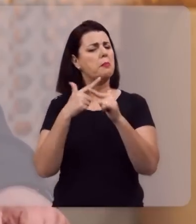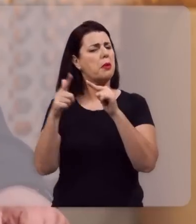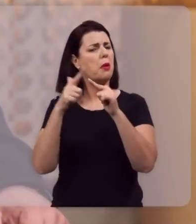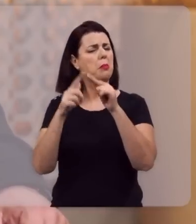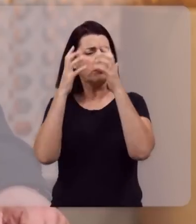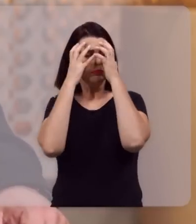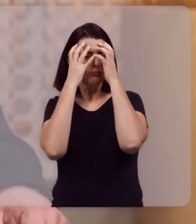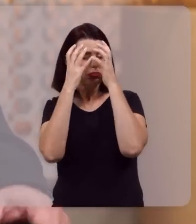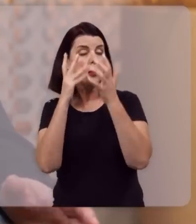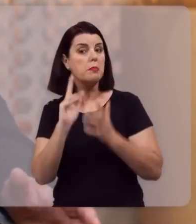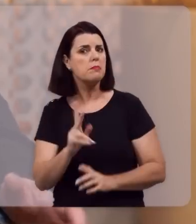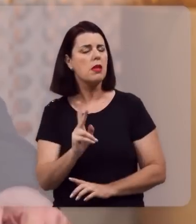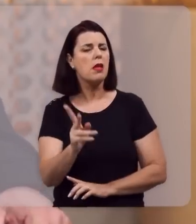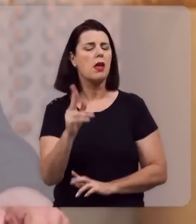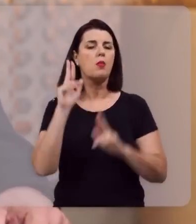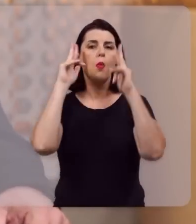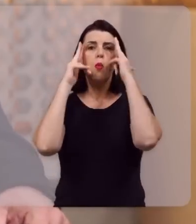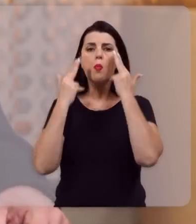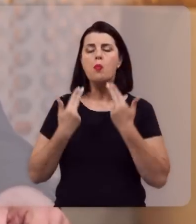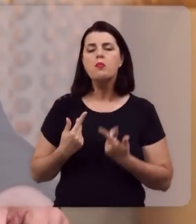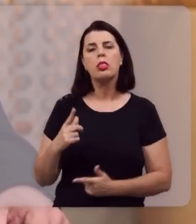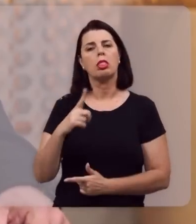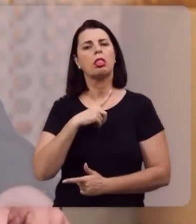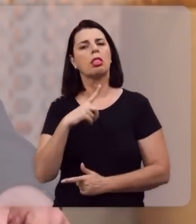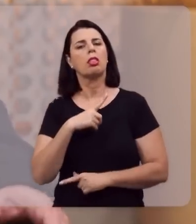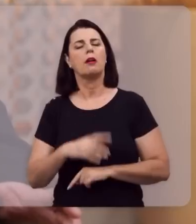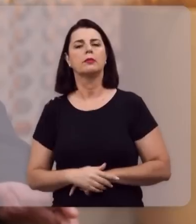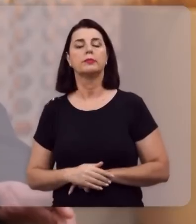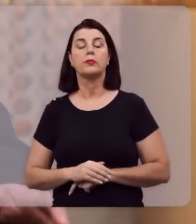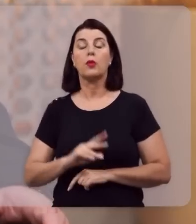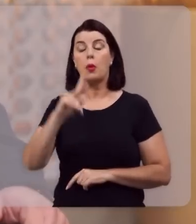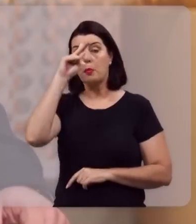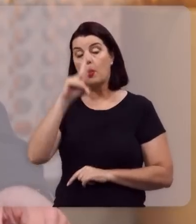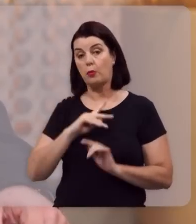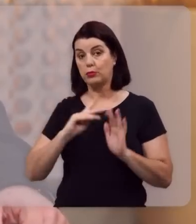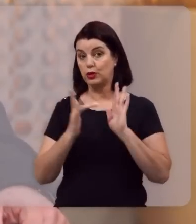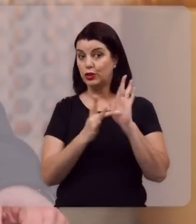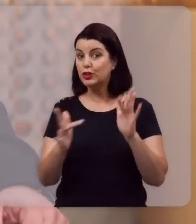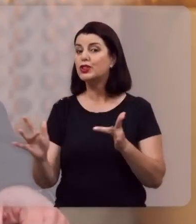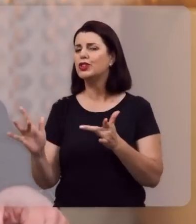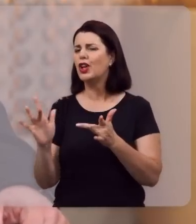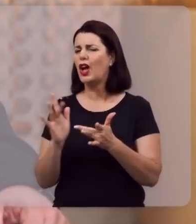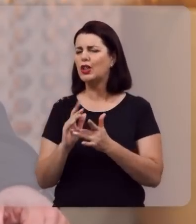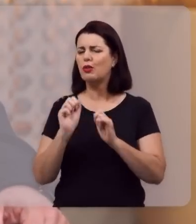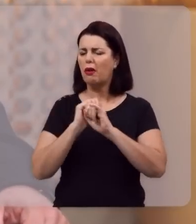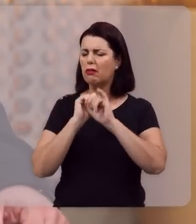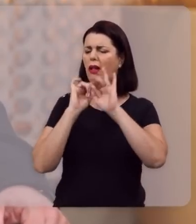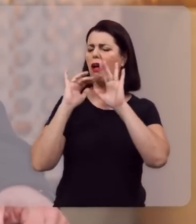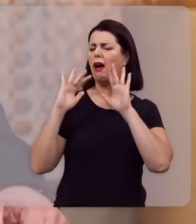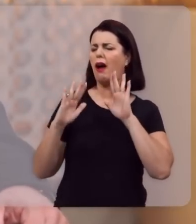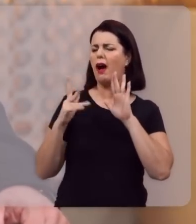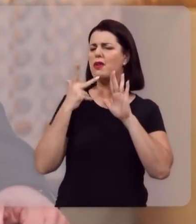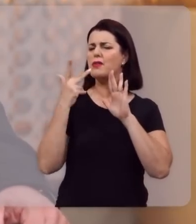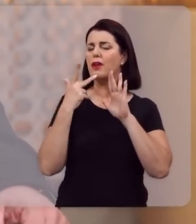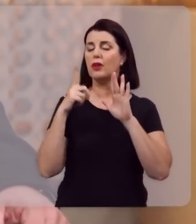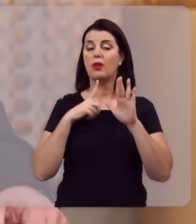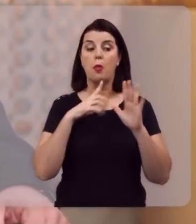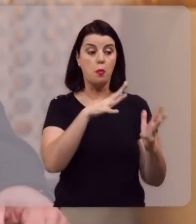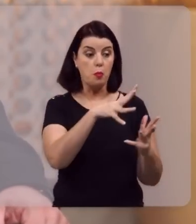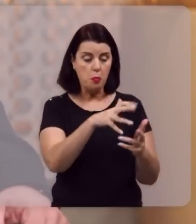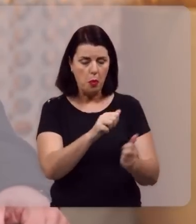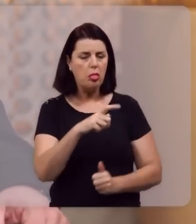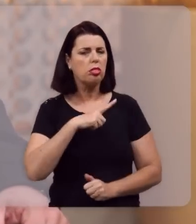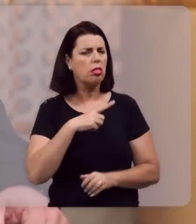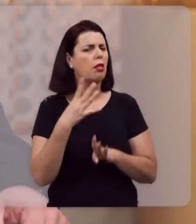turbulências normais da humanidade. Afinal de contas, o próprio Senhor Jesus deixou muito claro que o mundo é cheio de